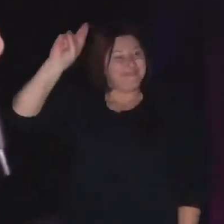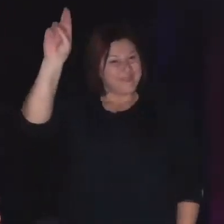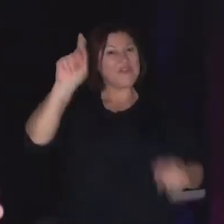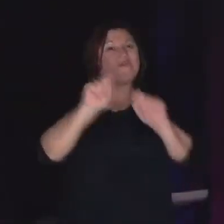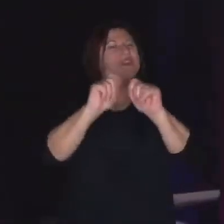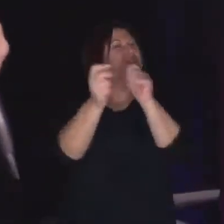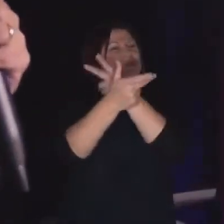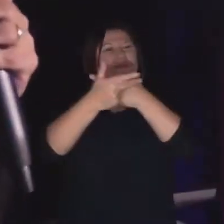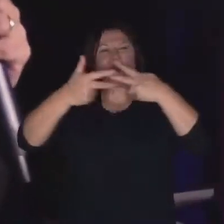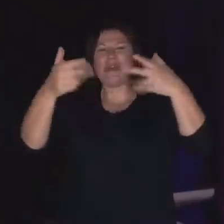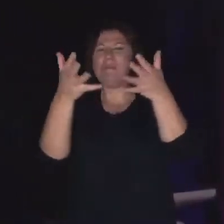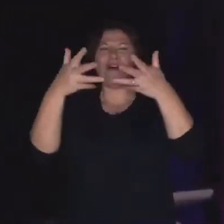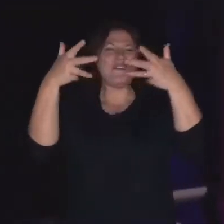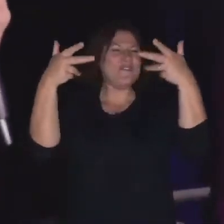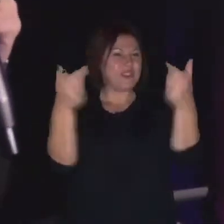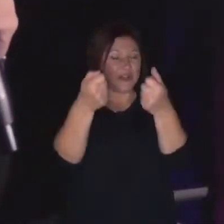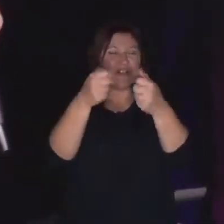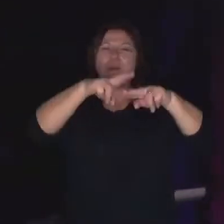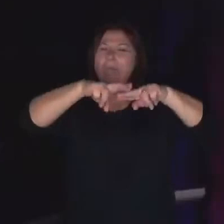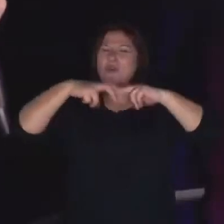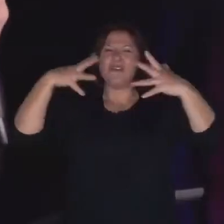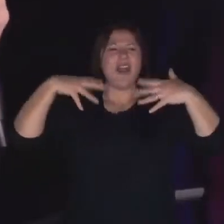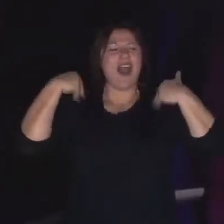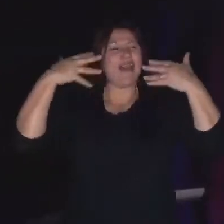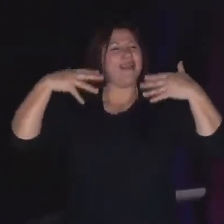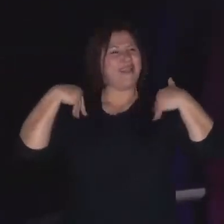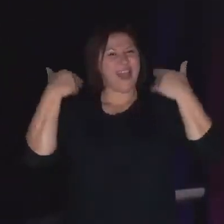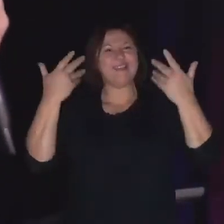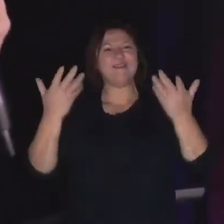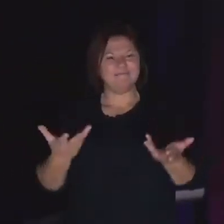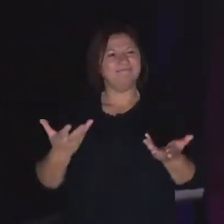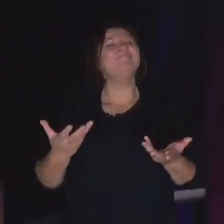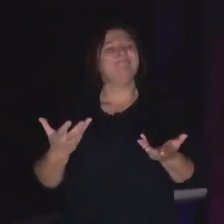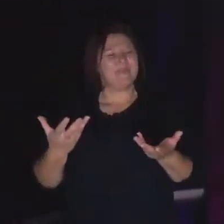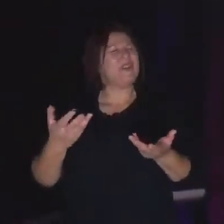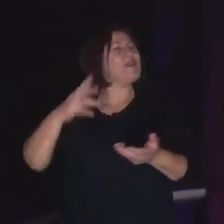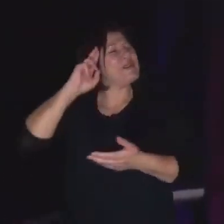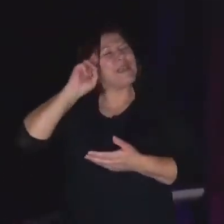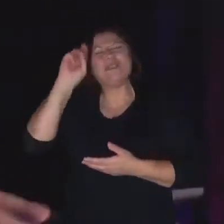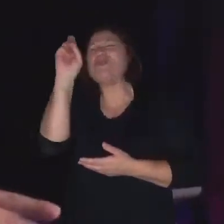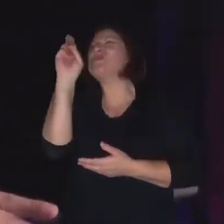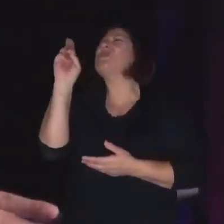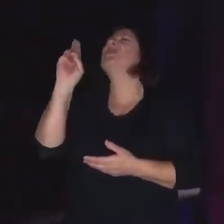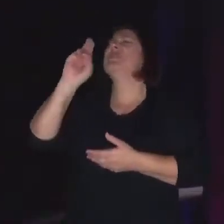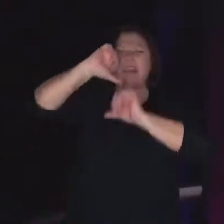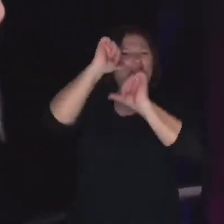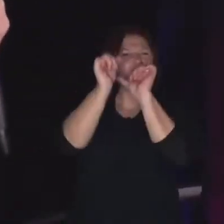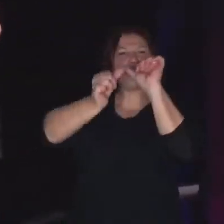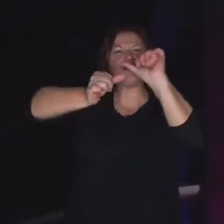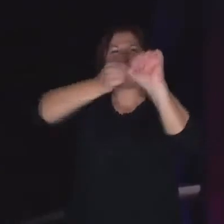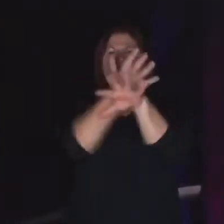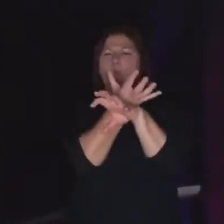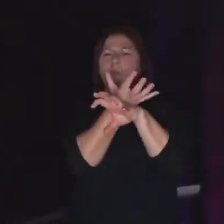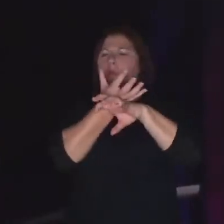Senhor, restaura-nos, assim como enches o leito dos ribeiros do deserto. Olha só,